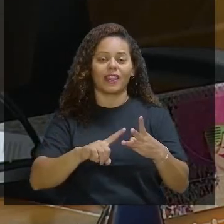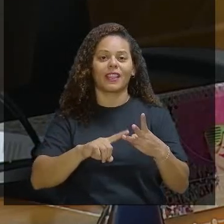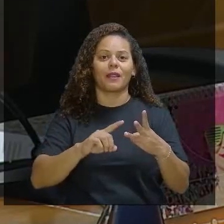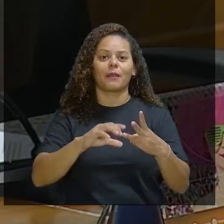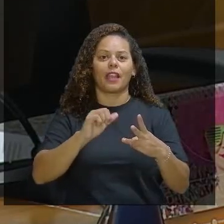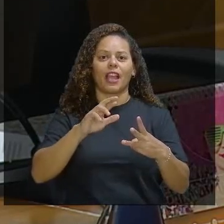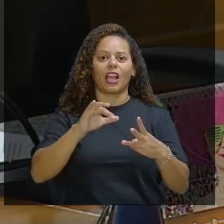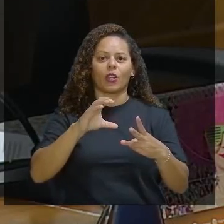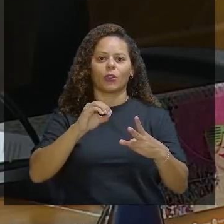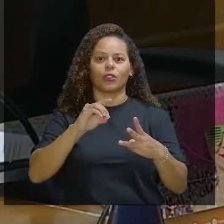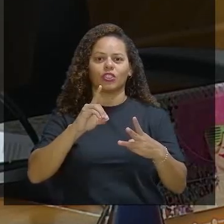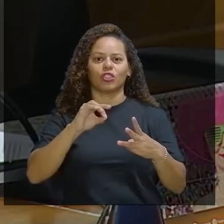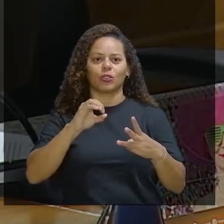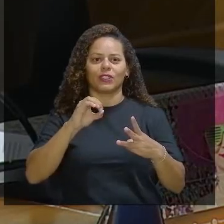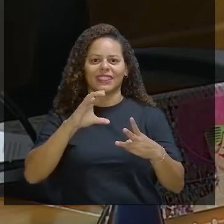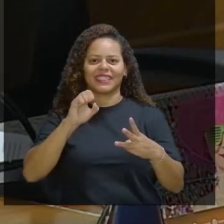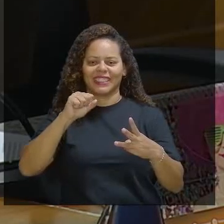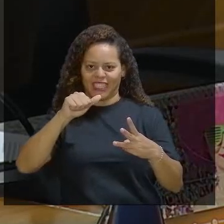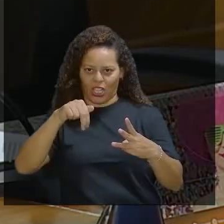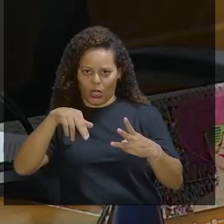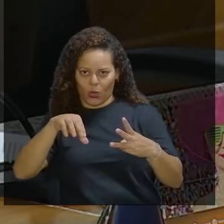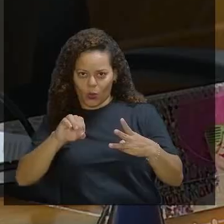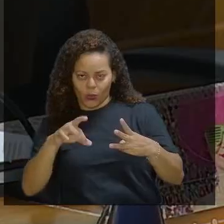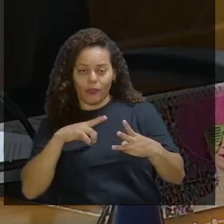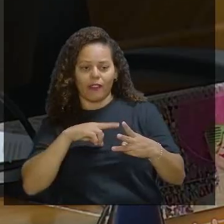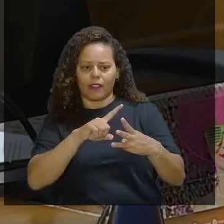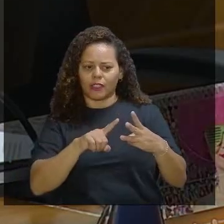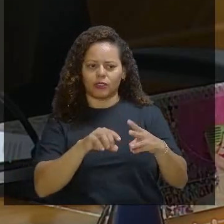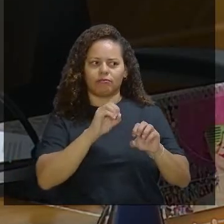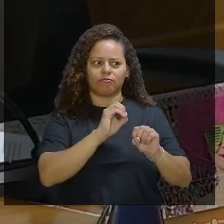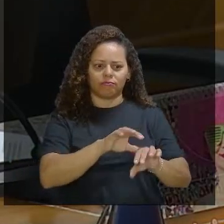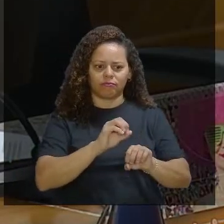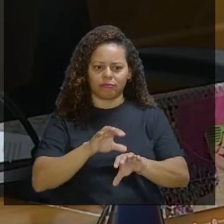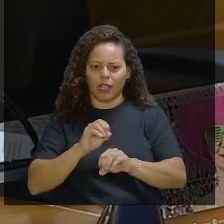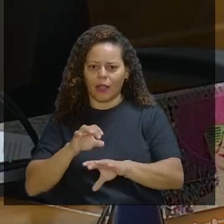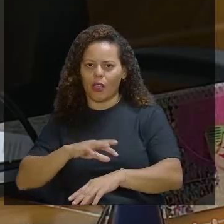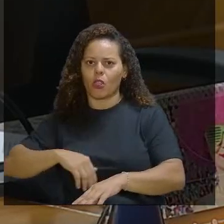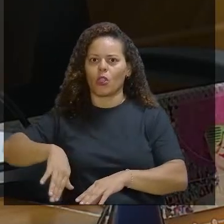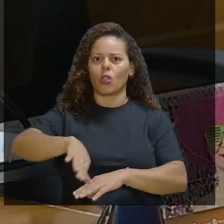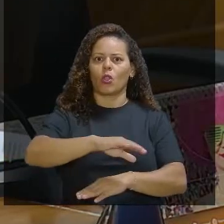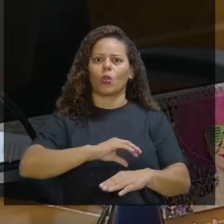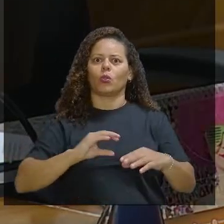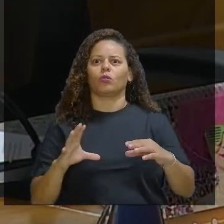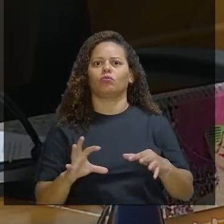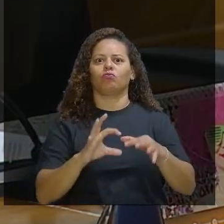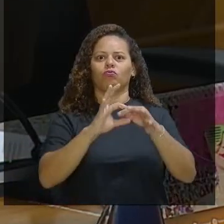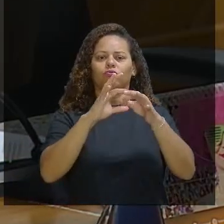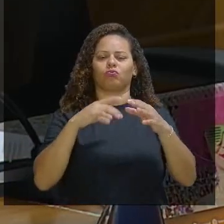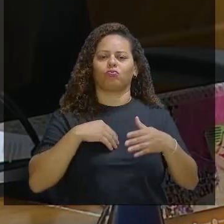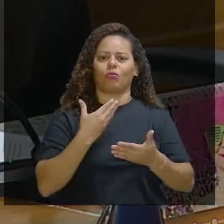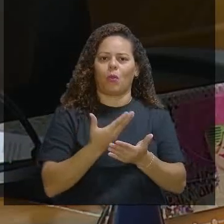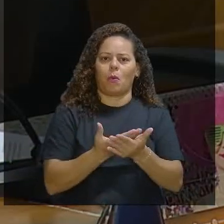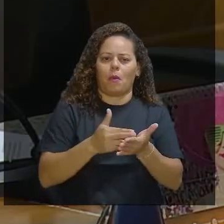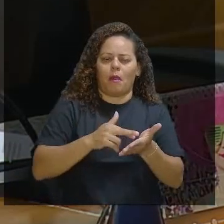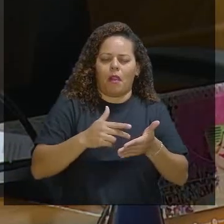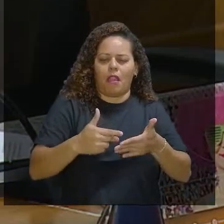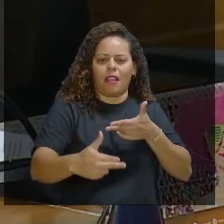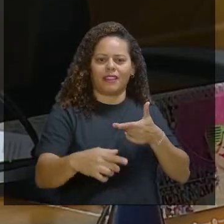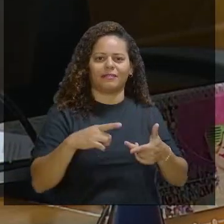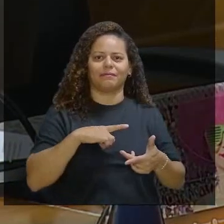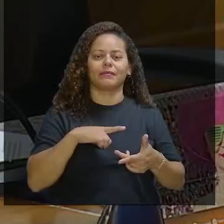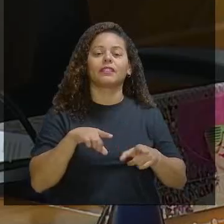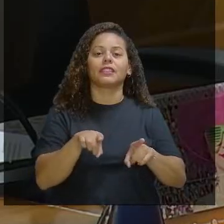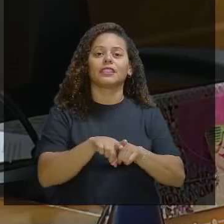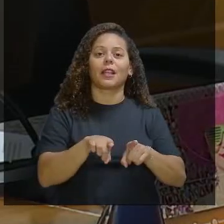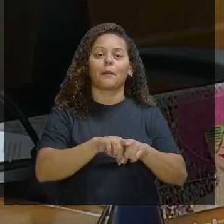Arquidiocesano, todos reconhecidos pela qualidade de ensino e pela formação integral dos alunos. Além disso, contribuiu